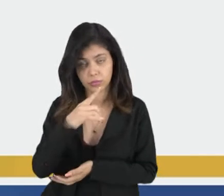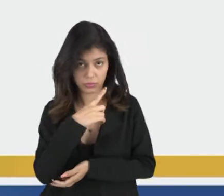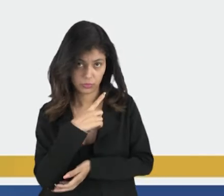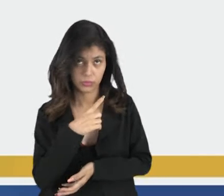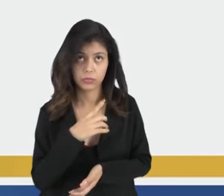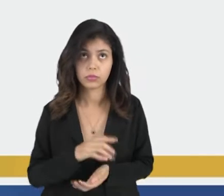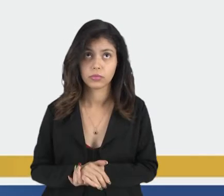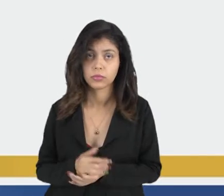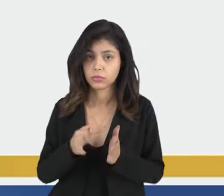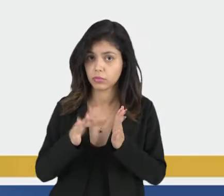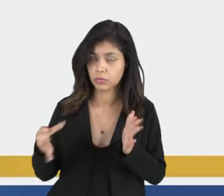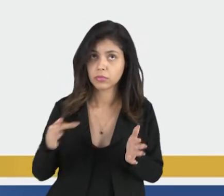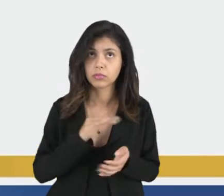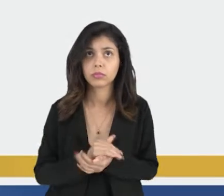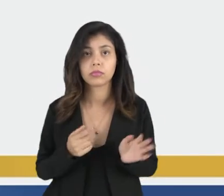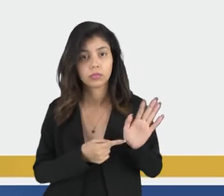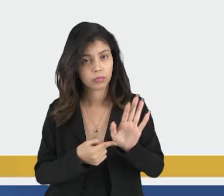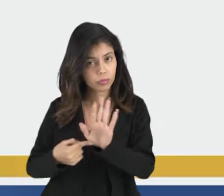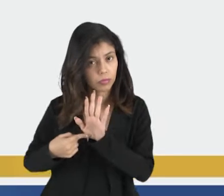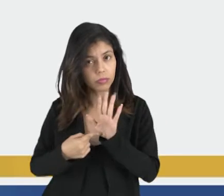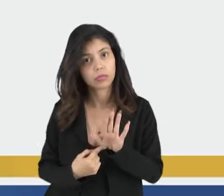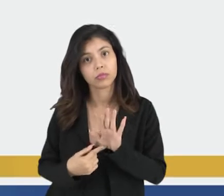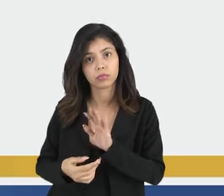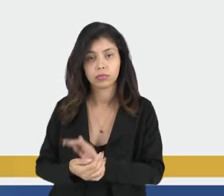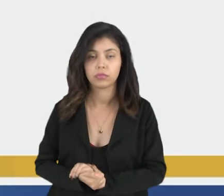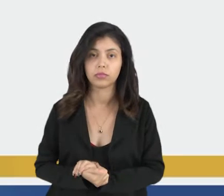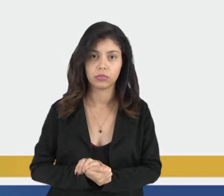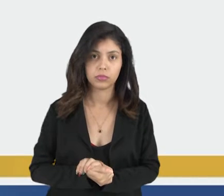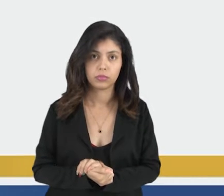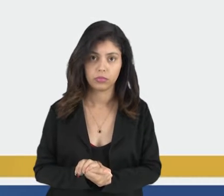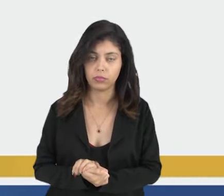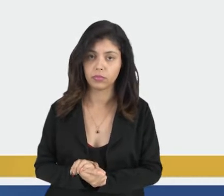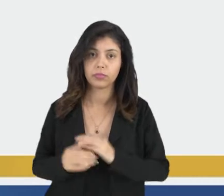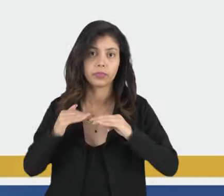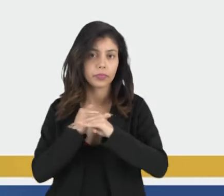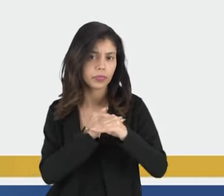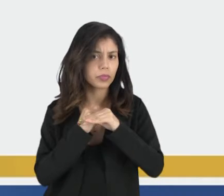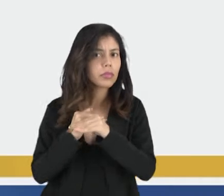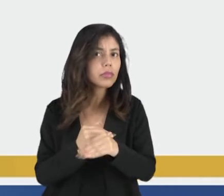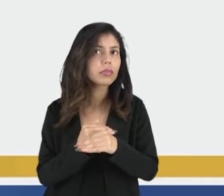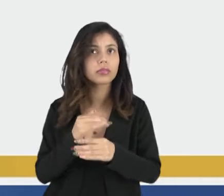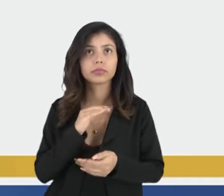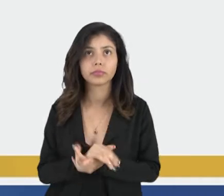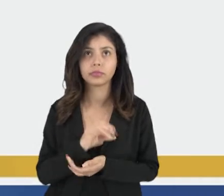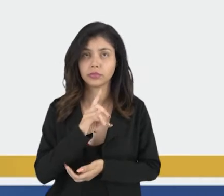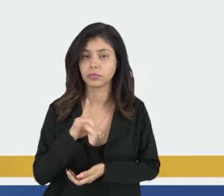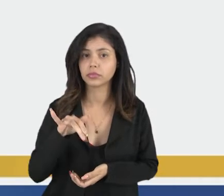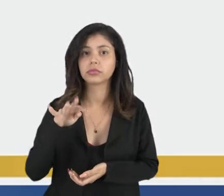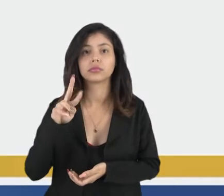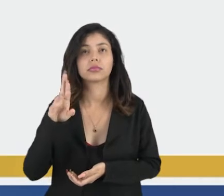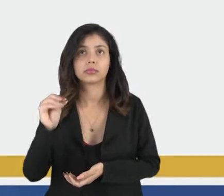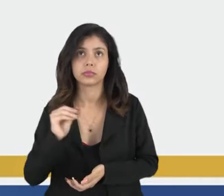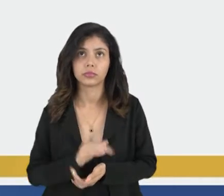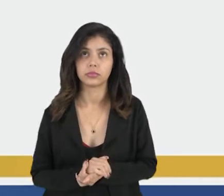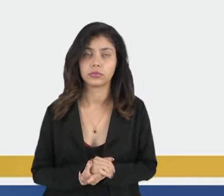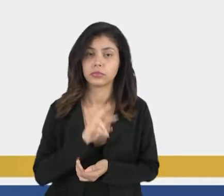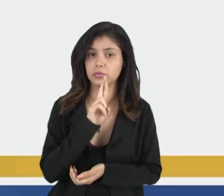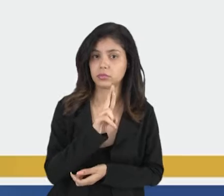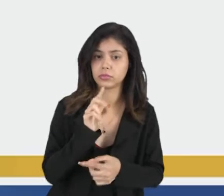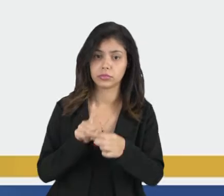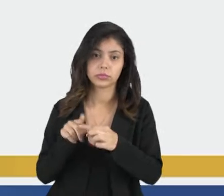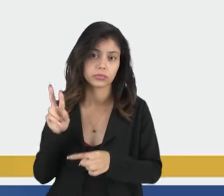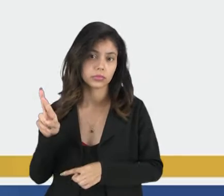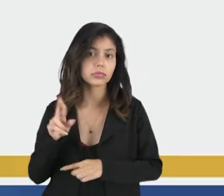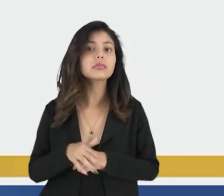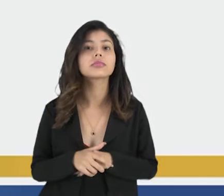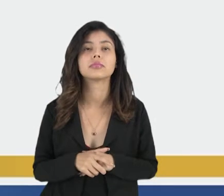uma fórmula. Ele é representado, o diâmetro é igual R mais R. Esse